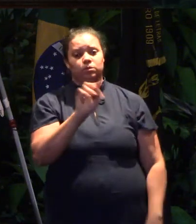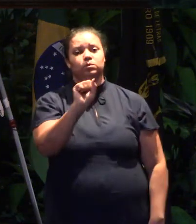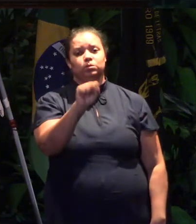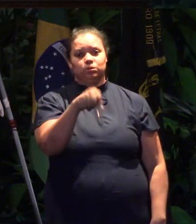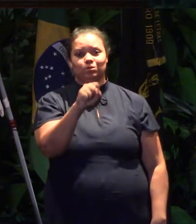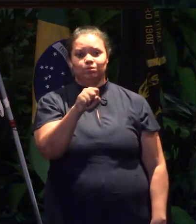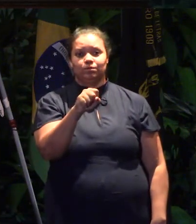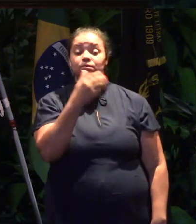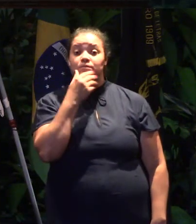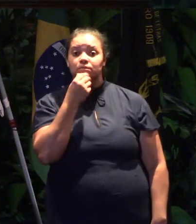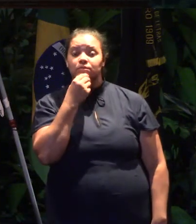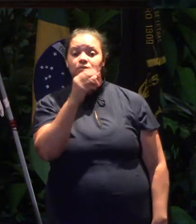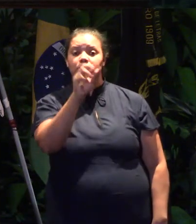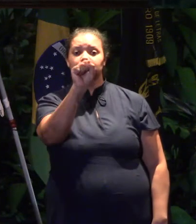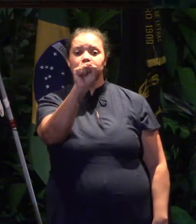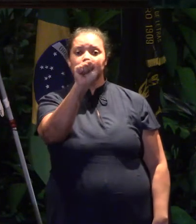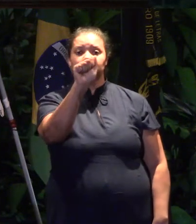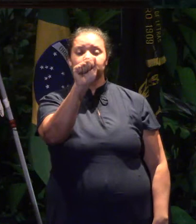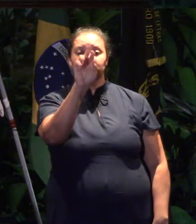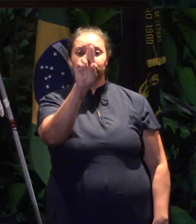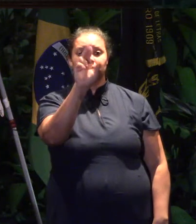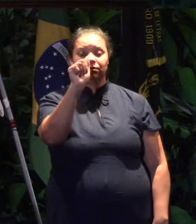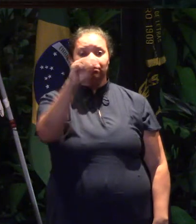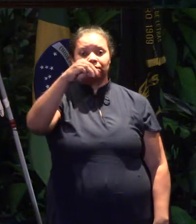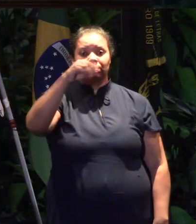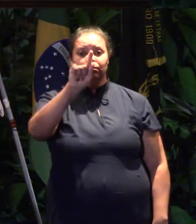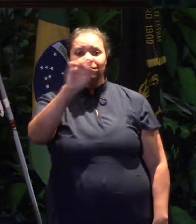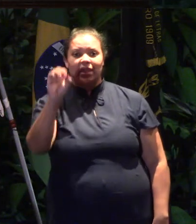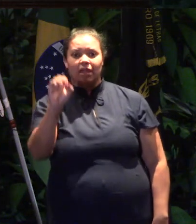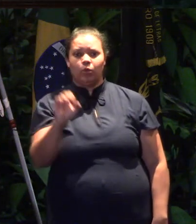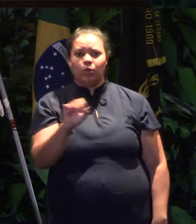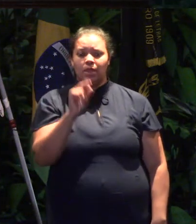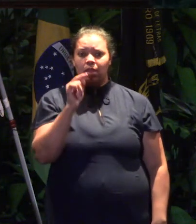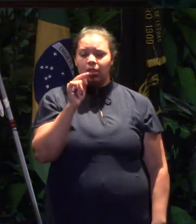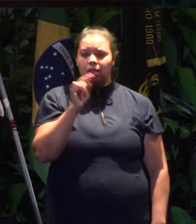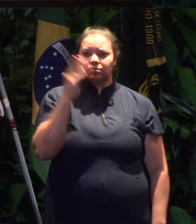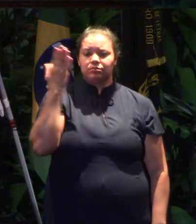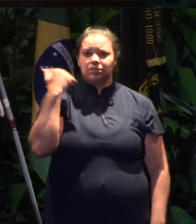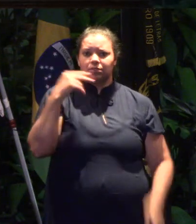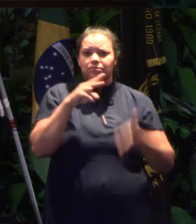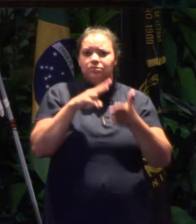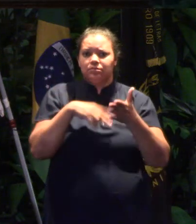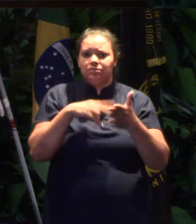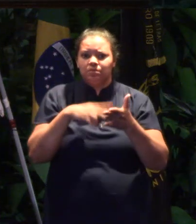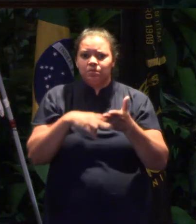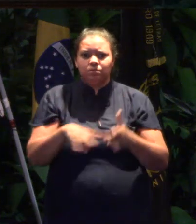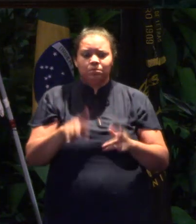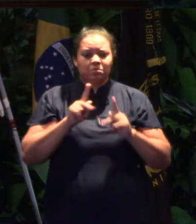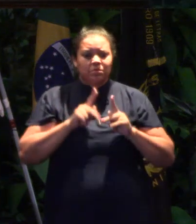o Saramago vai relatando um certo embrutecimento das pessoas que vão ficando